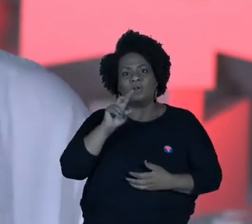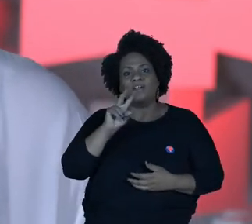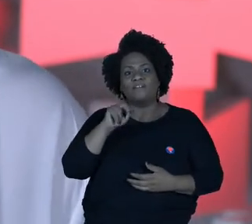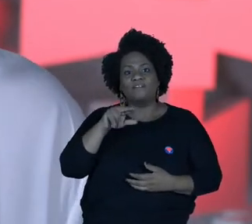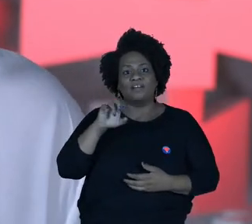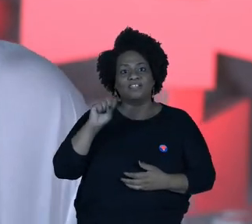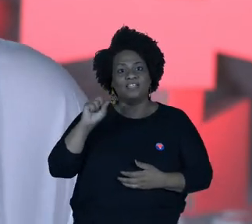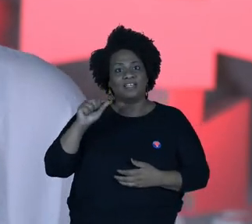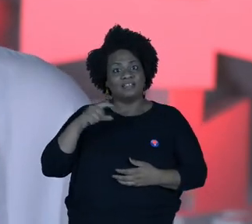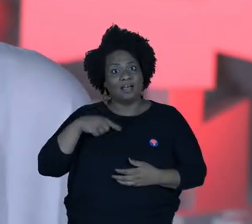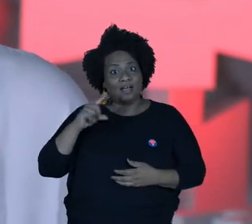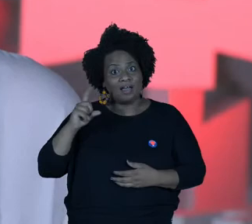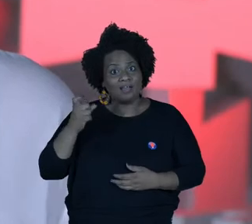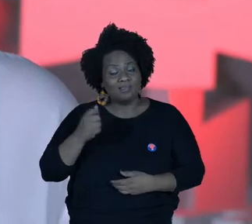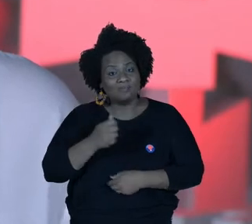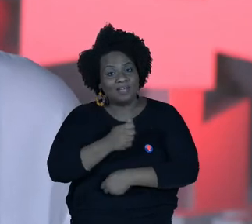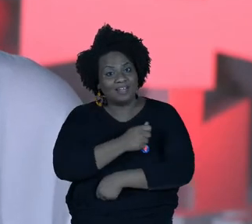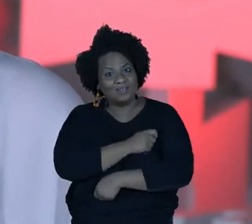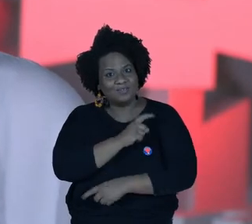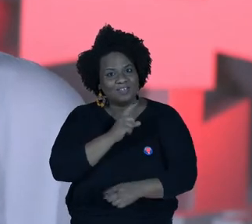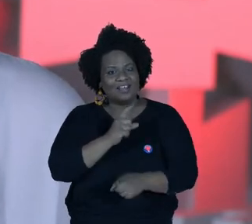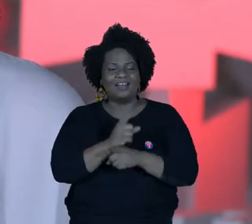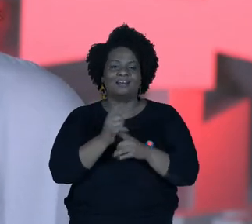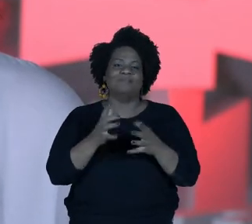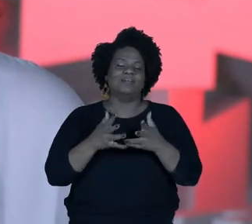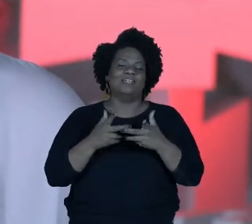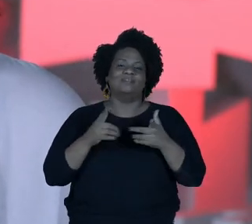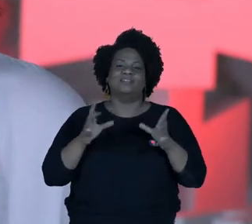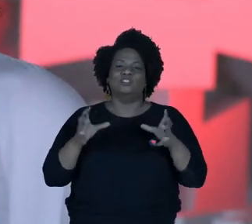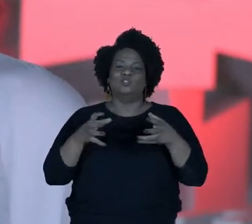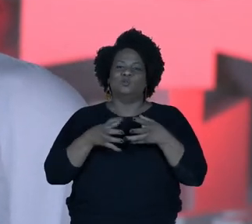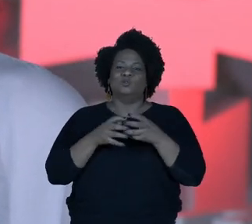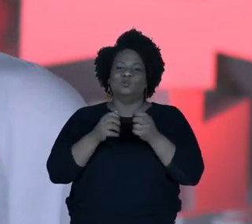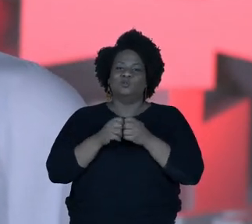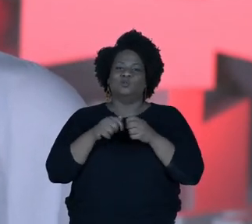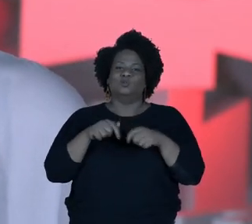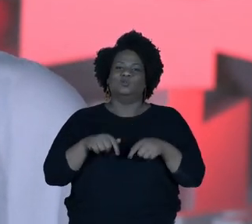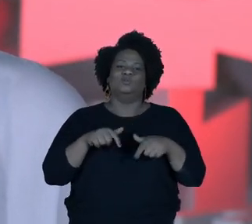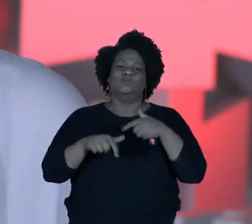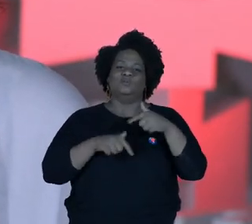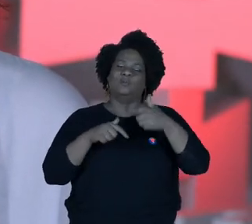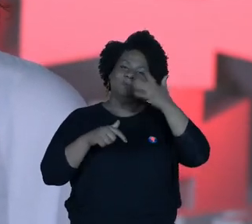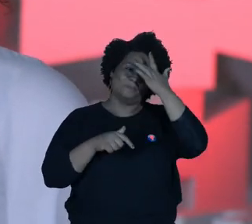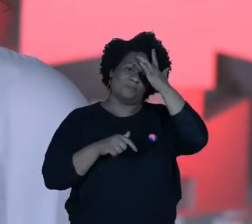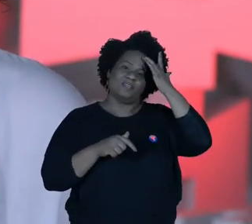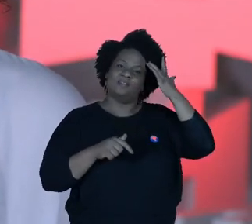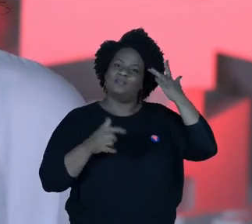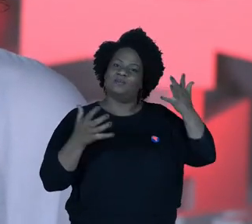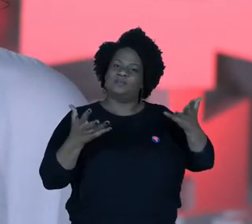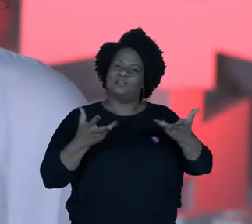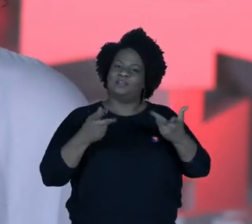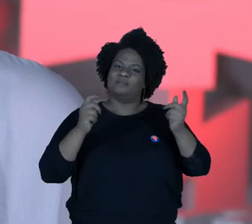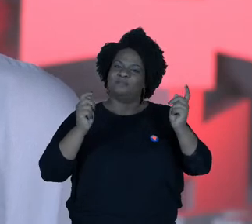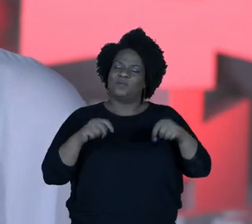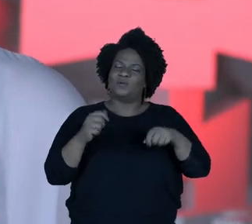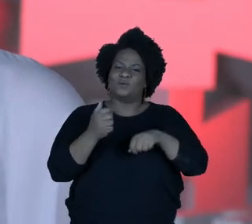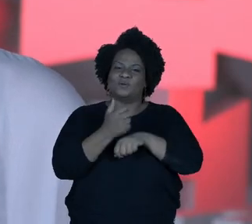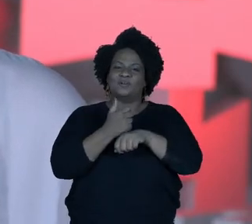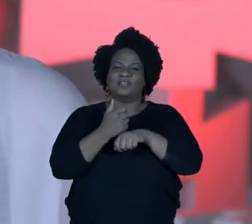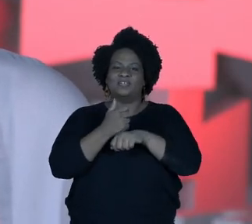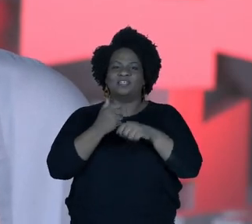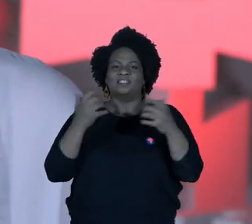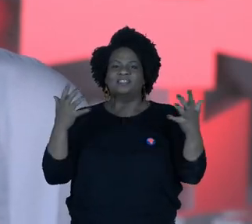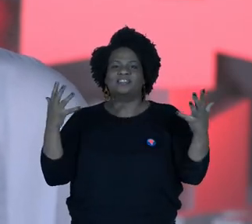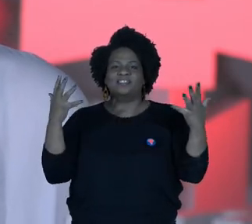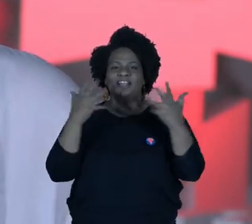Que maravilha, né? E a toda a equipe que está aqui juntinho, pessoas maravilhosas, competentes, lindas,